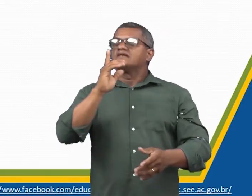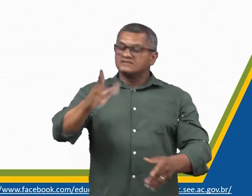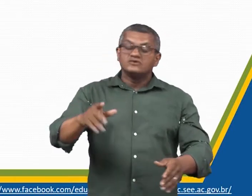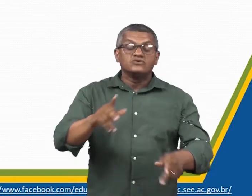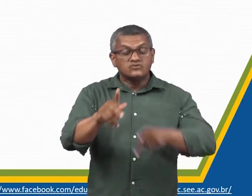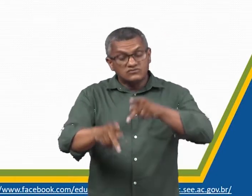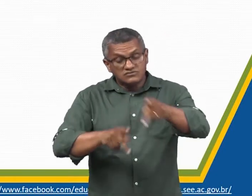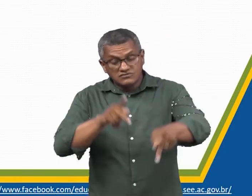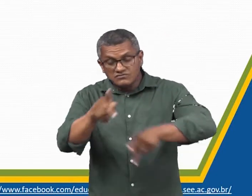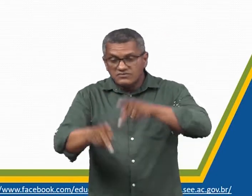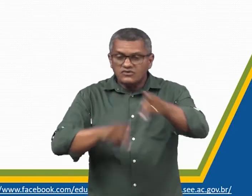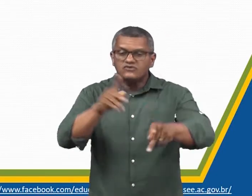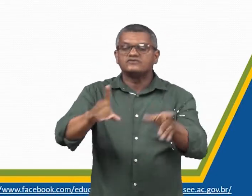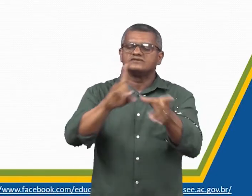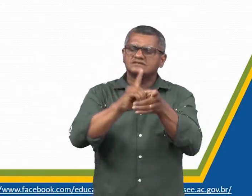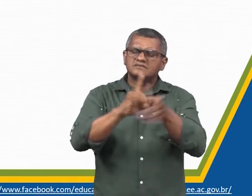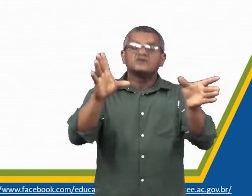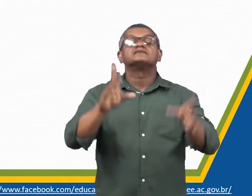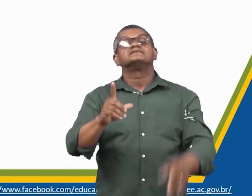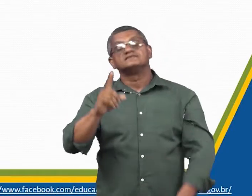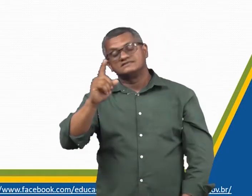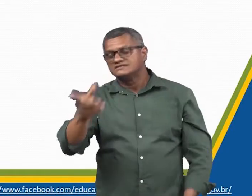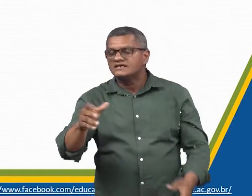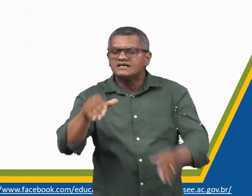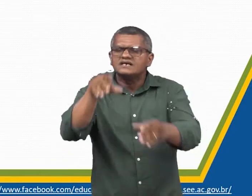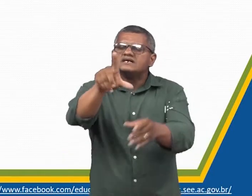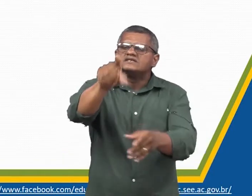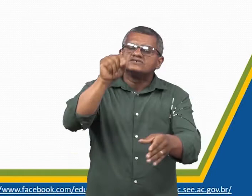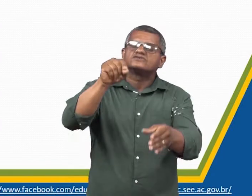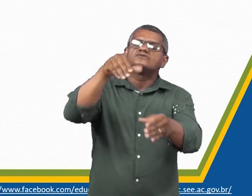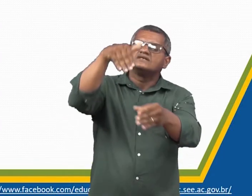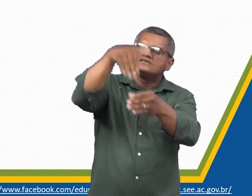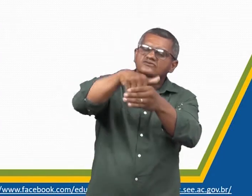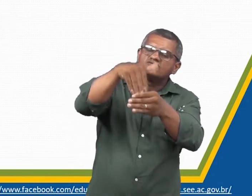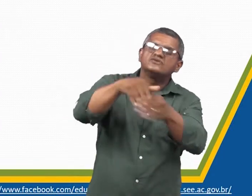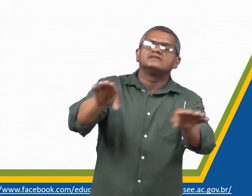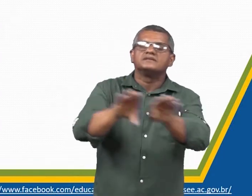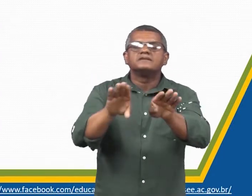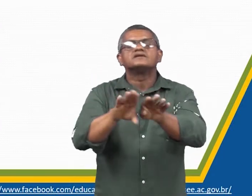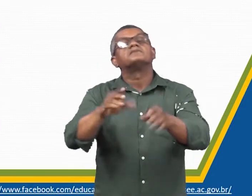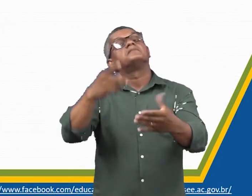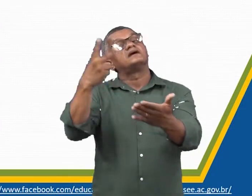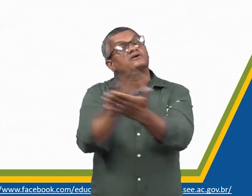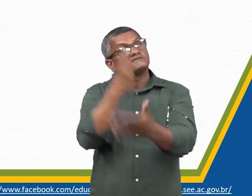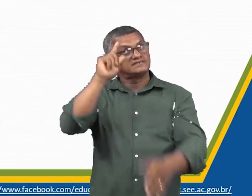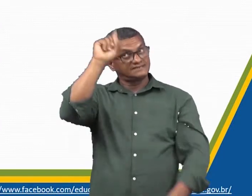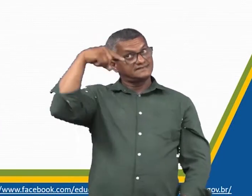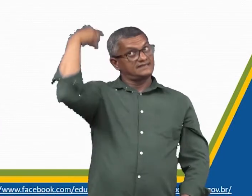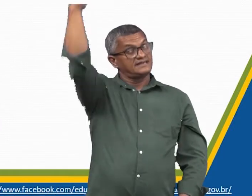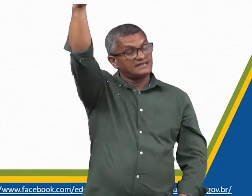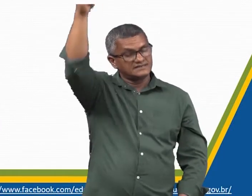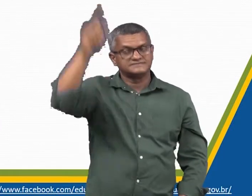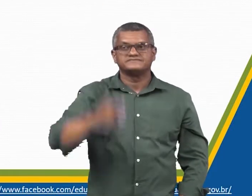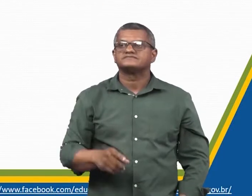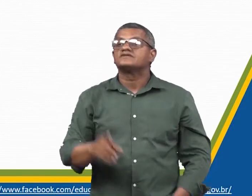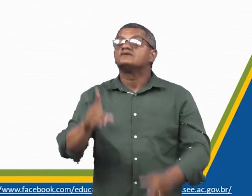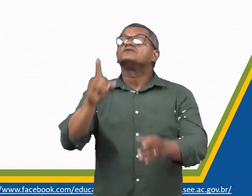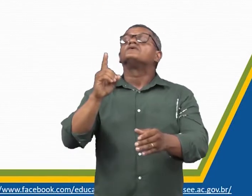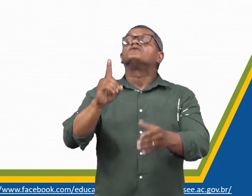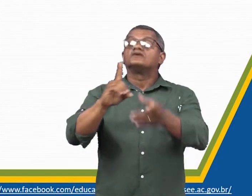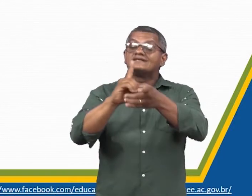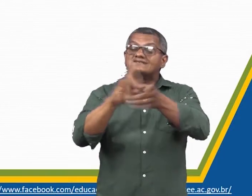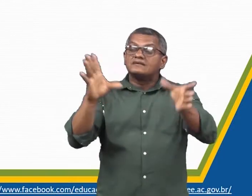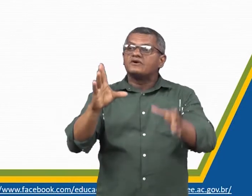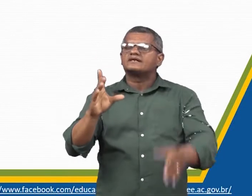povo decidindo diretamente, como acontece lá. Na democracia indireta, ou